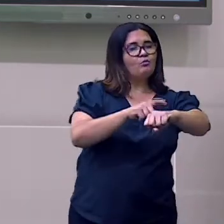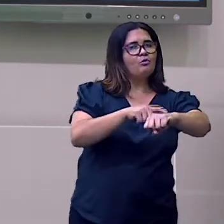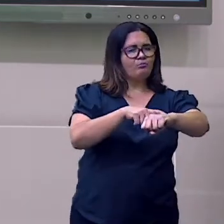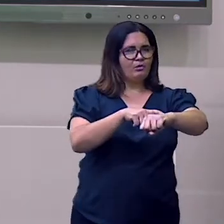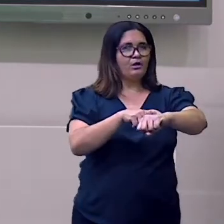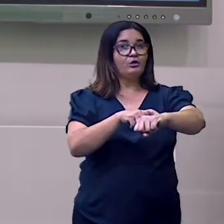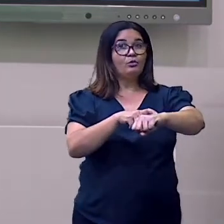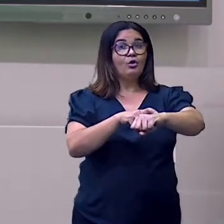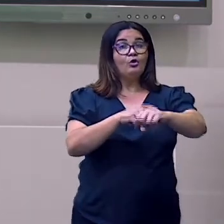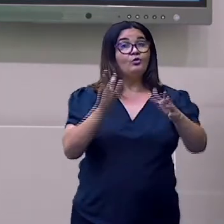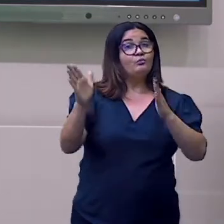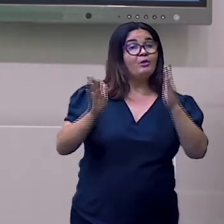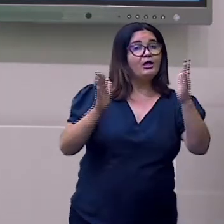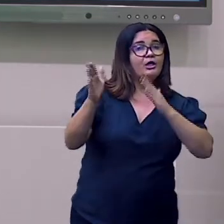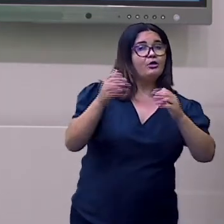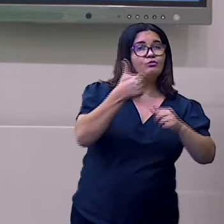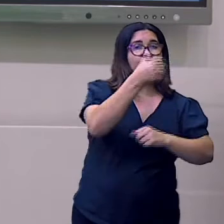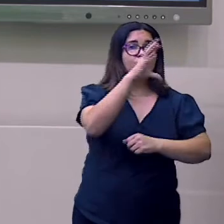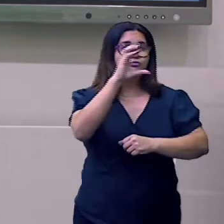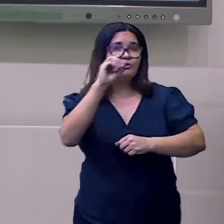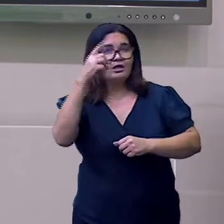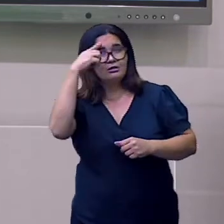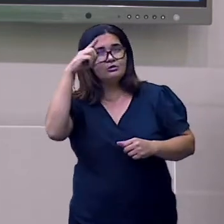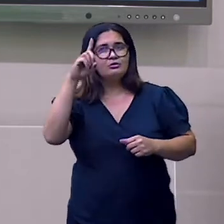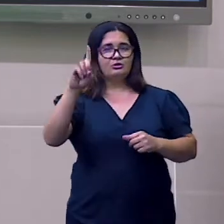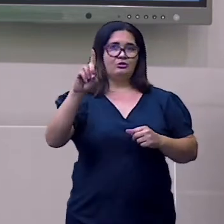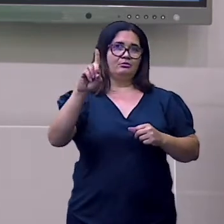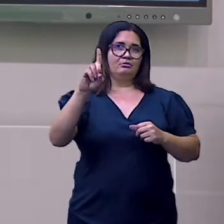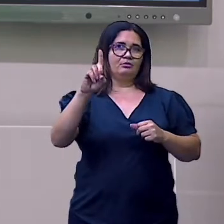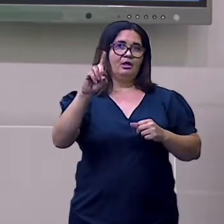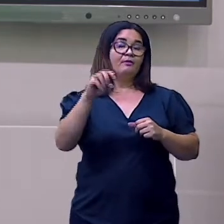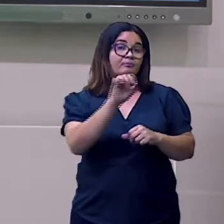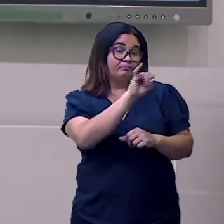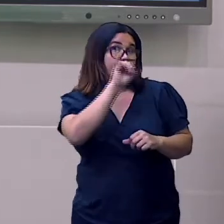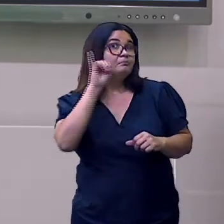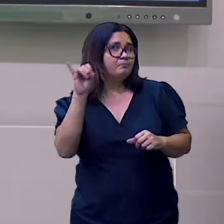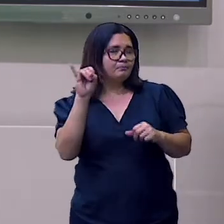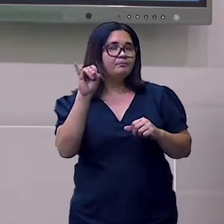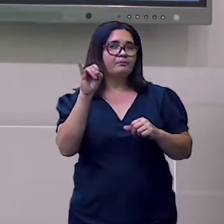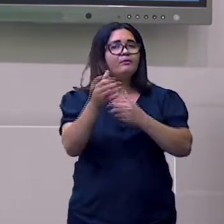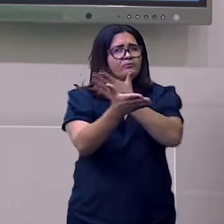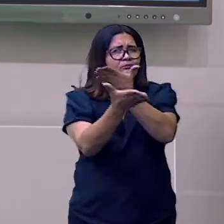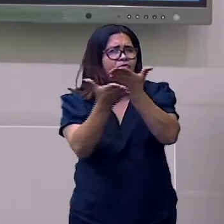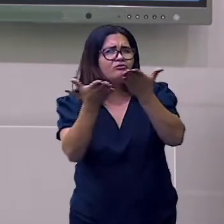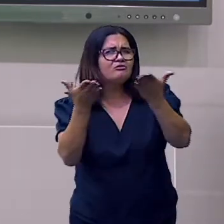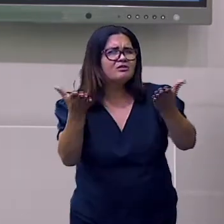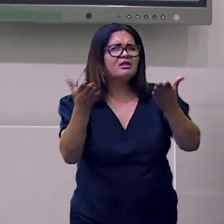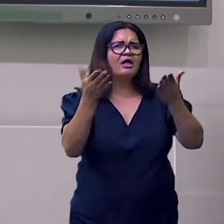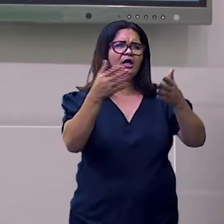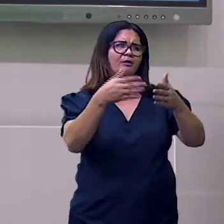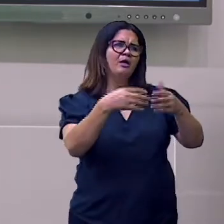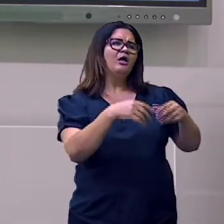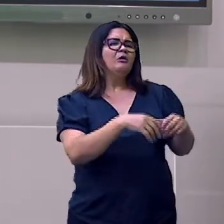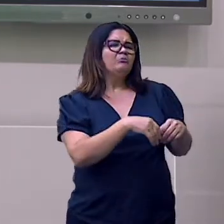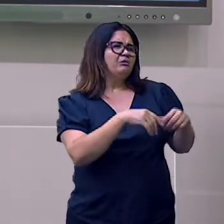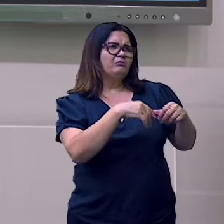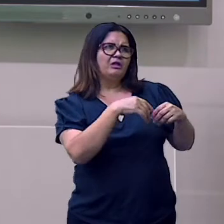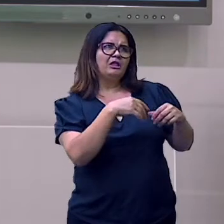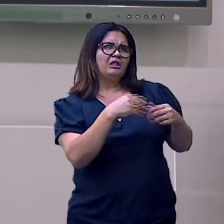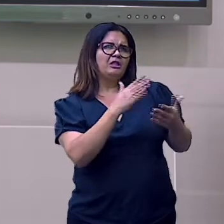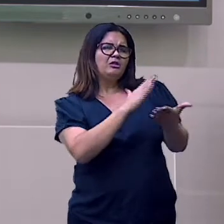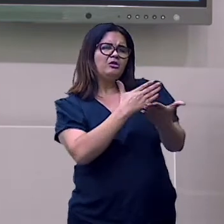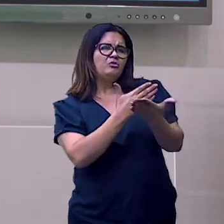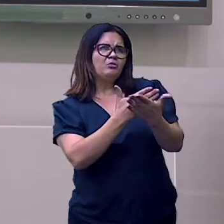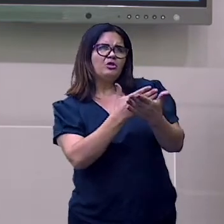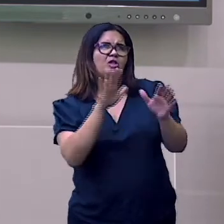de 10 dias, sob pena de multa. Então, se por alguma razão você foi dispensado